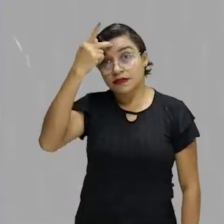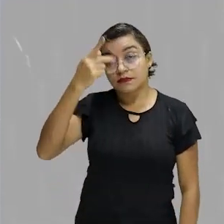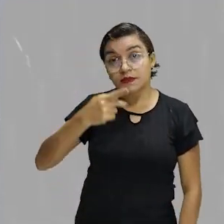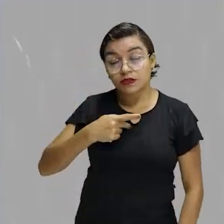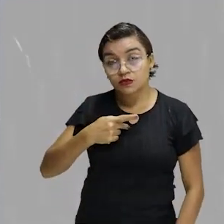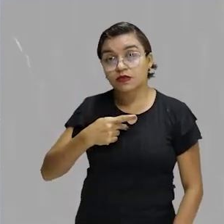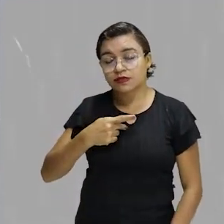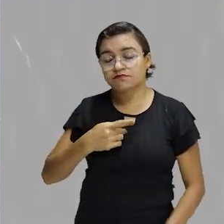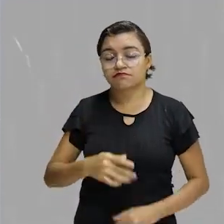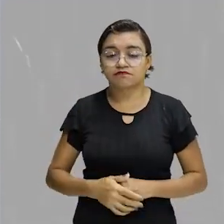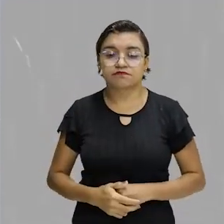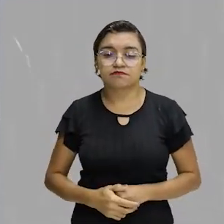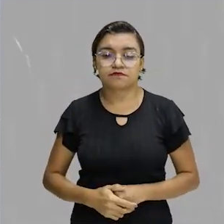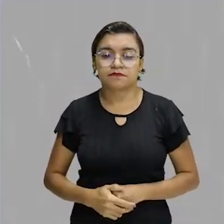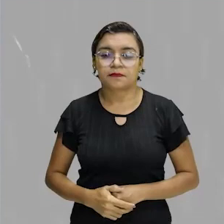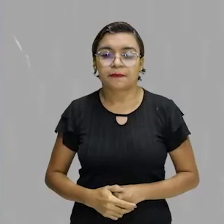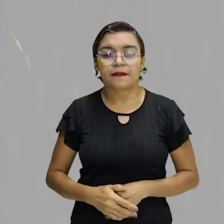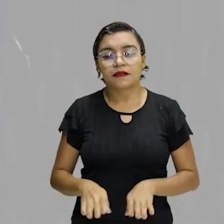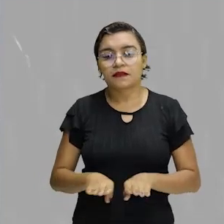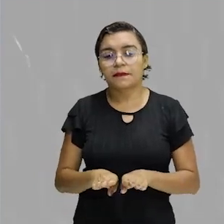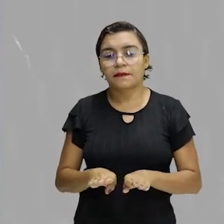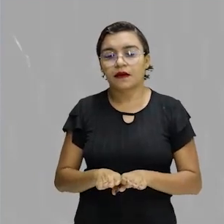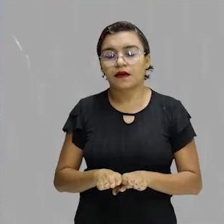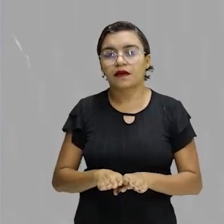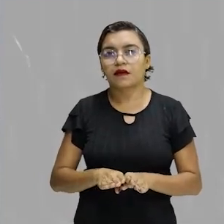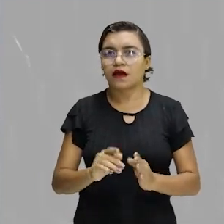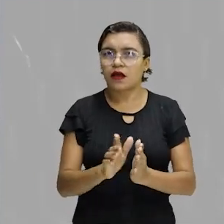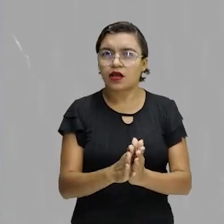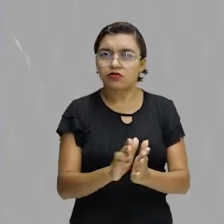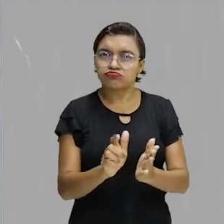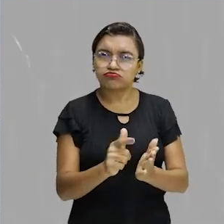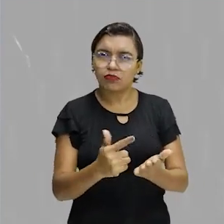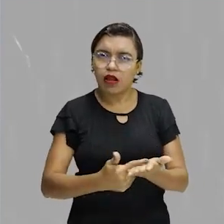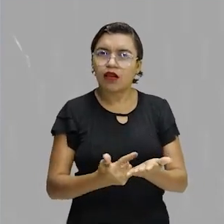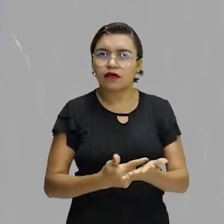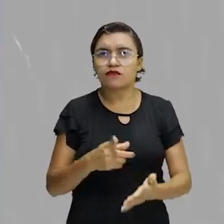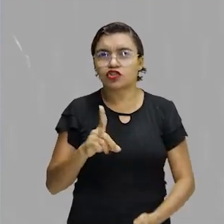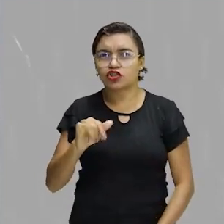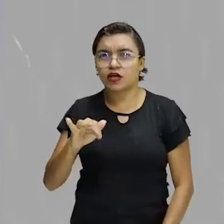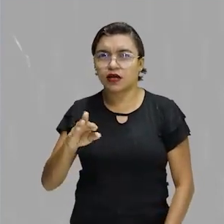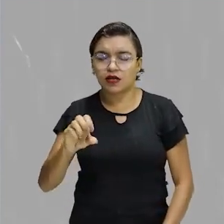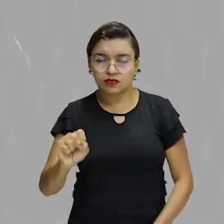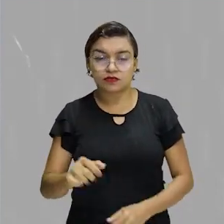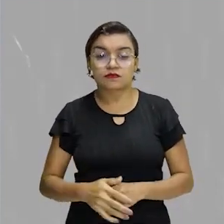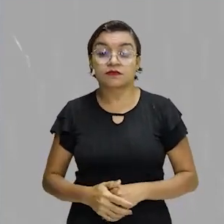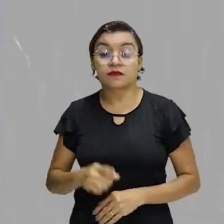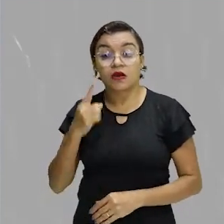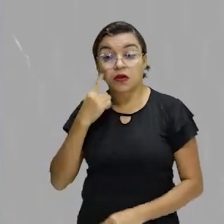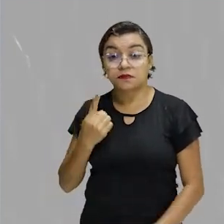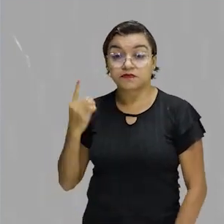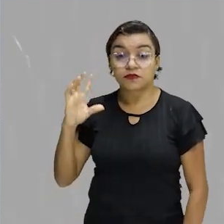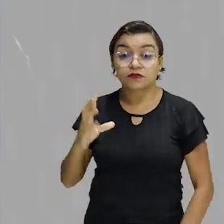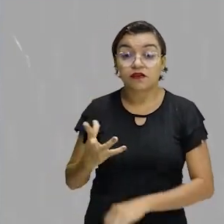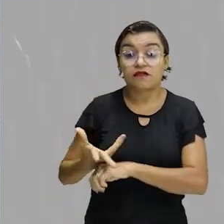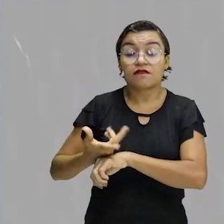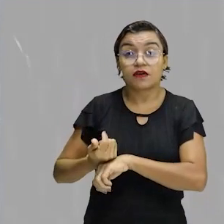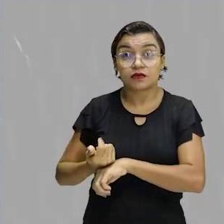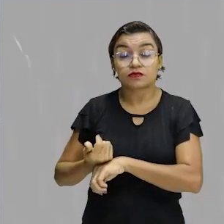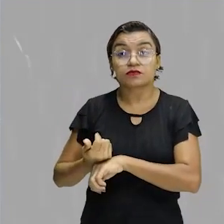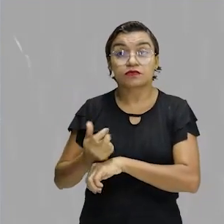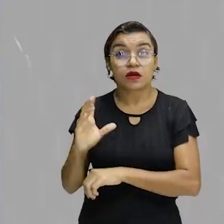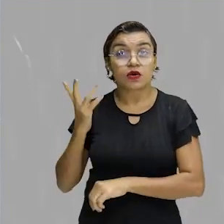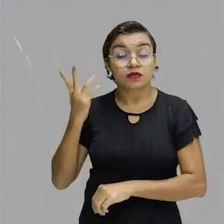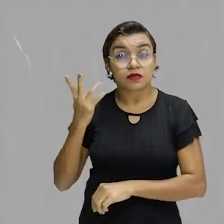inclusive os diários que nós vamos falar hoje. E a sucessão de eventos, quer dizer, a sequência que os eventos acontecem, eles